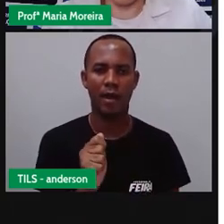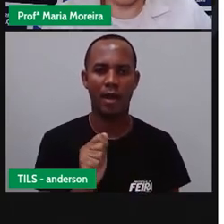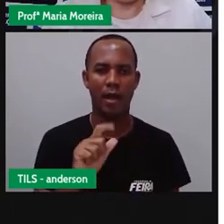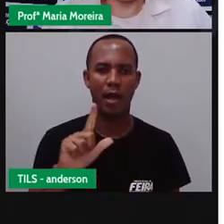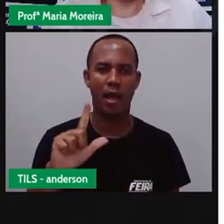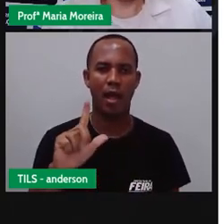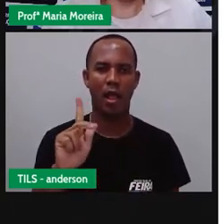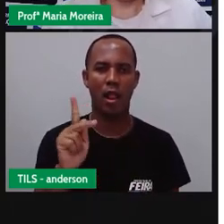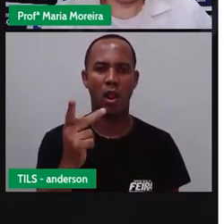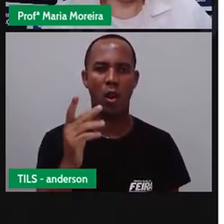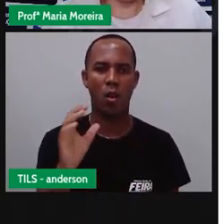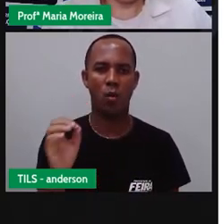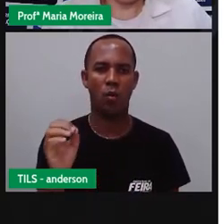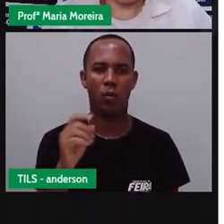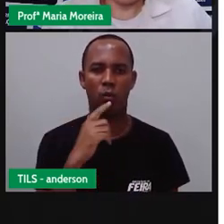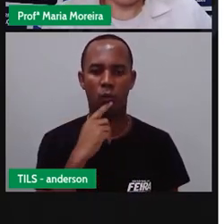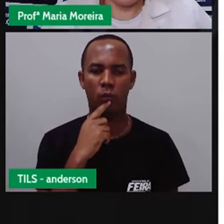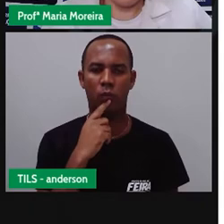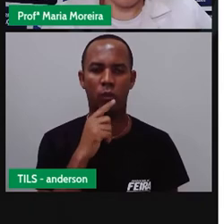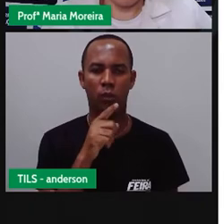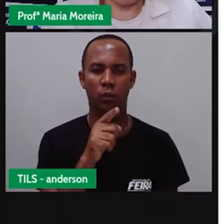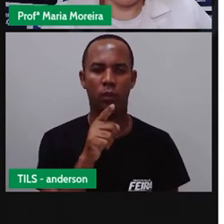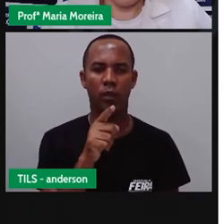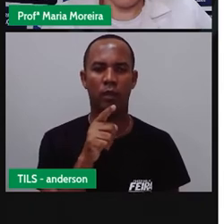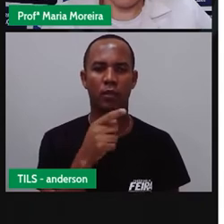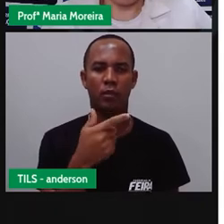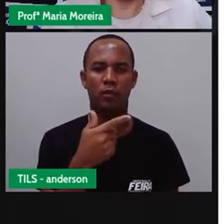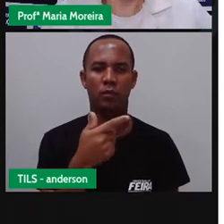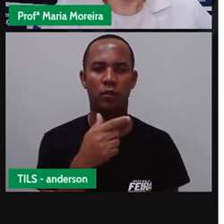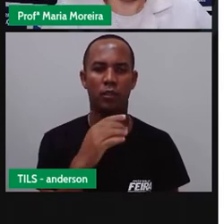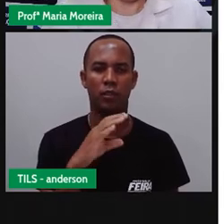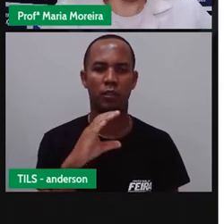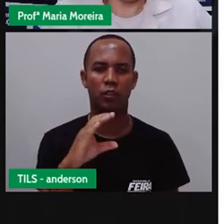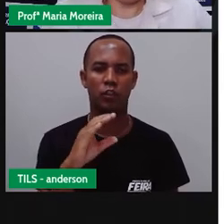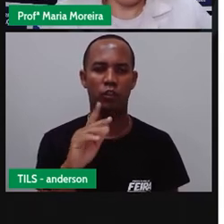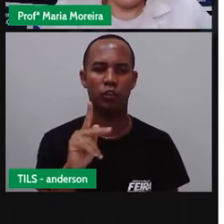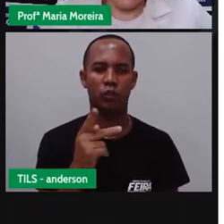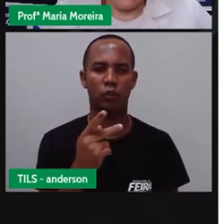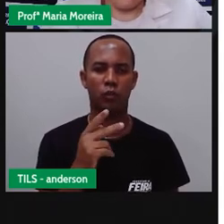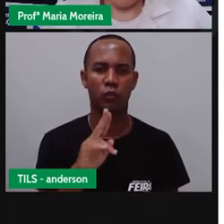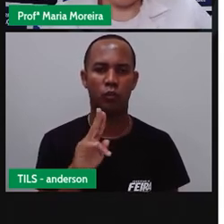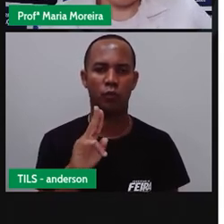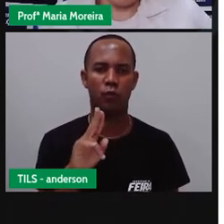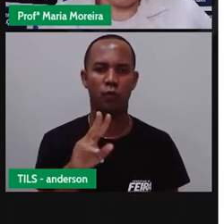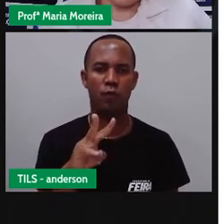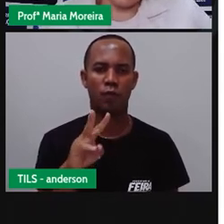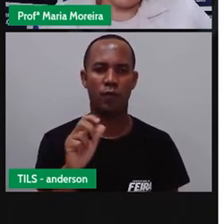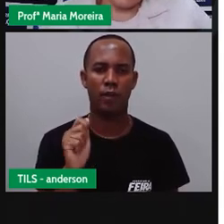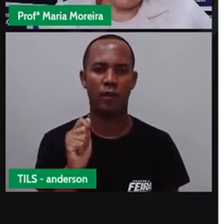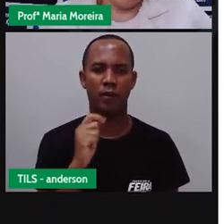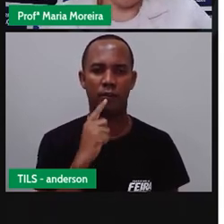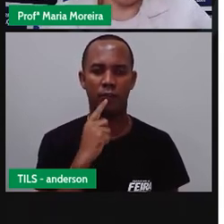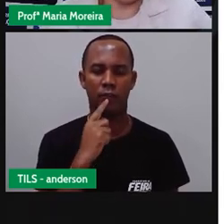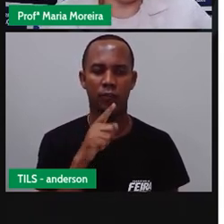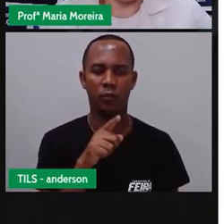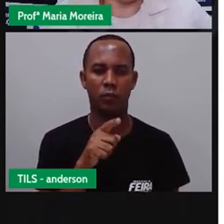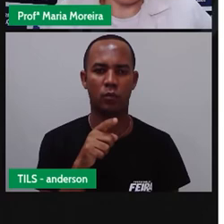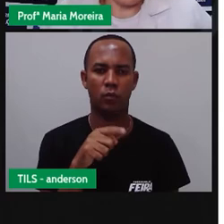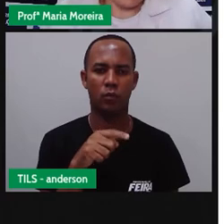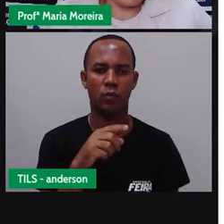chuva um sonho alho ó ó